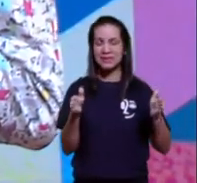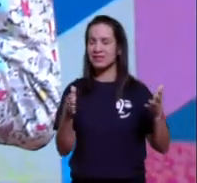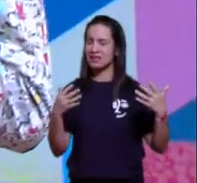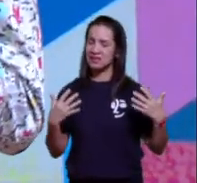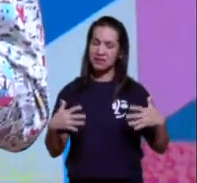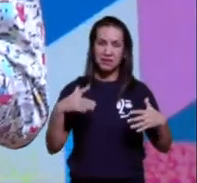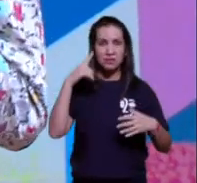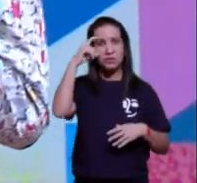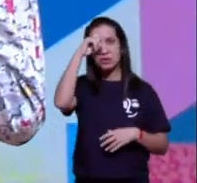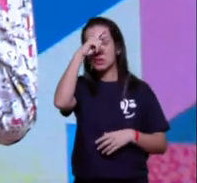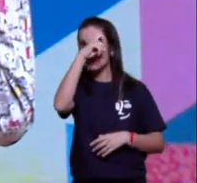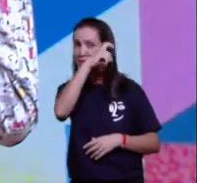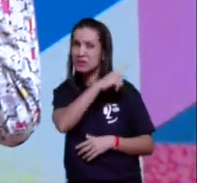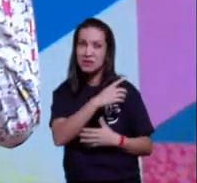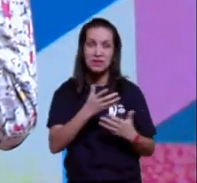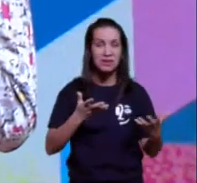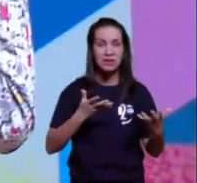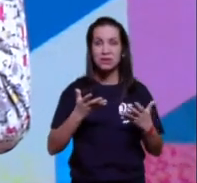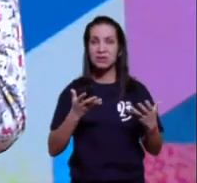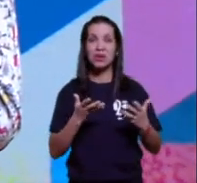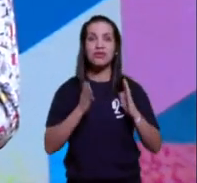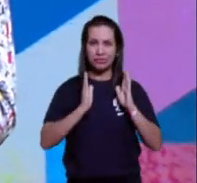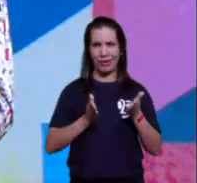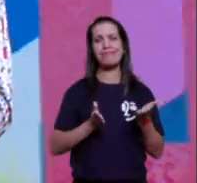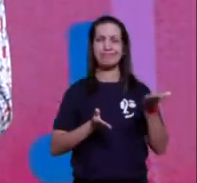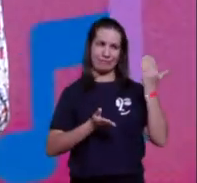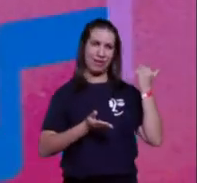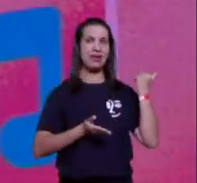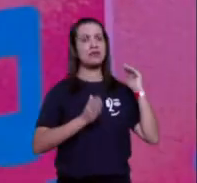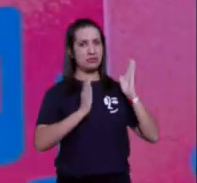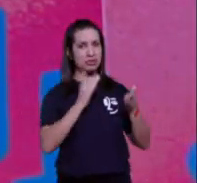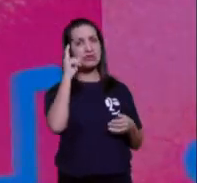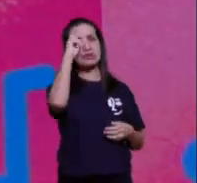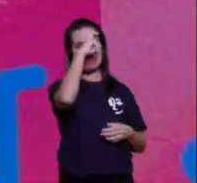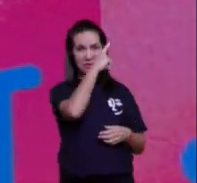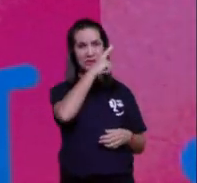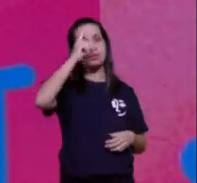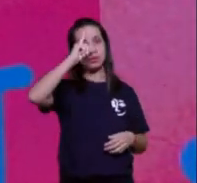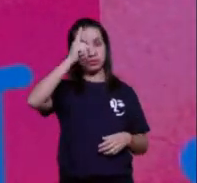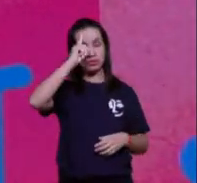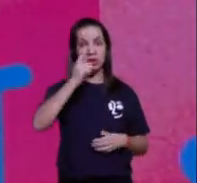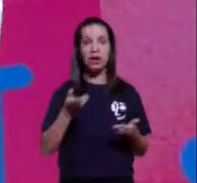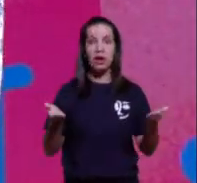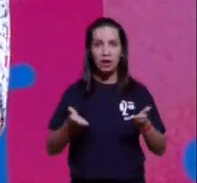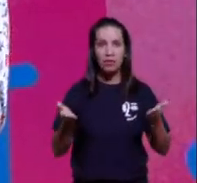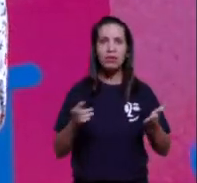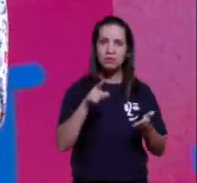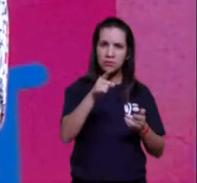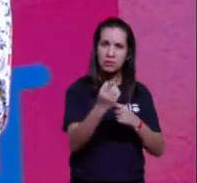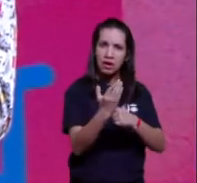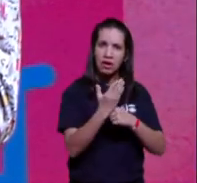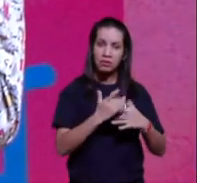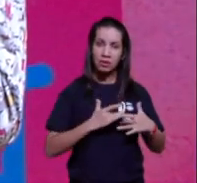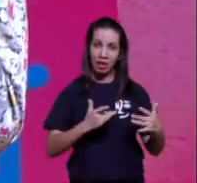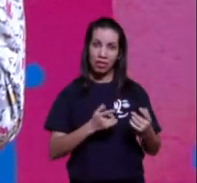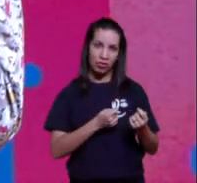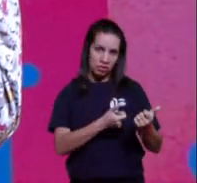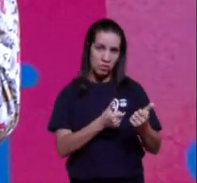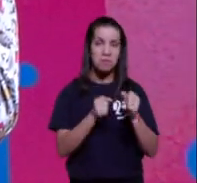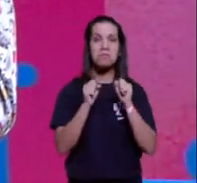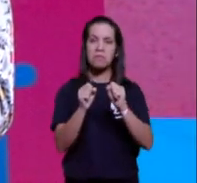super vulneráveis, ainda mais do que já é, à beira do dia a dia. Por isso a gente conta com a sua doação. Você pode